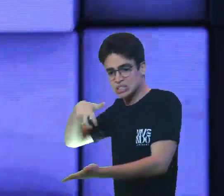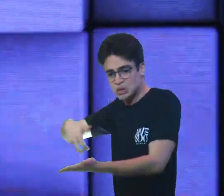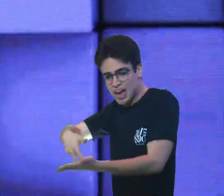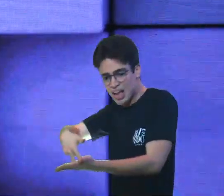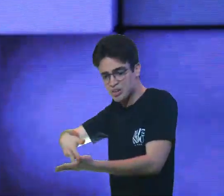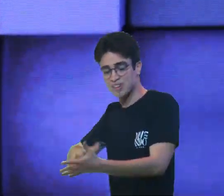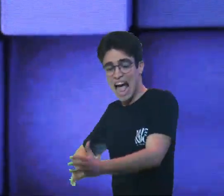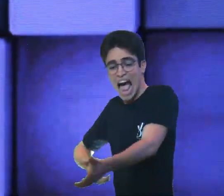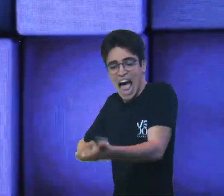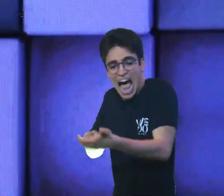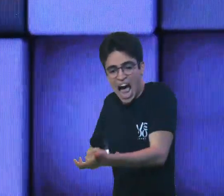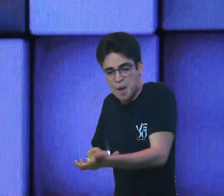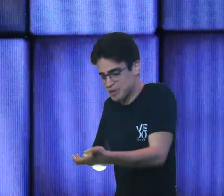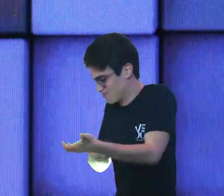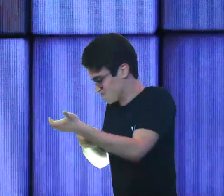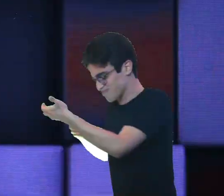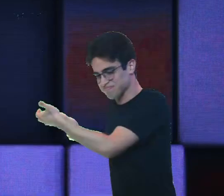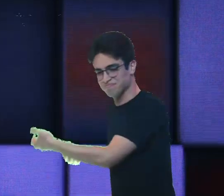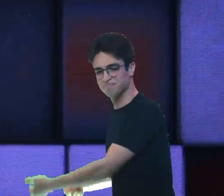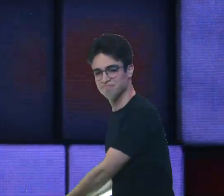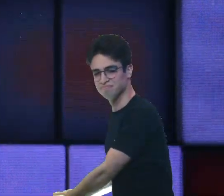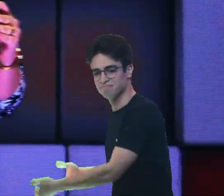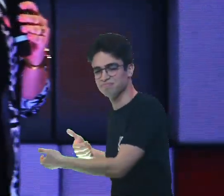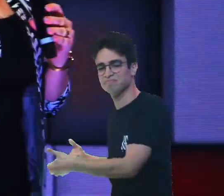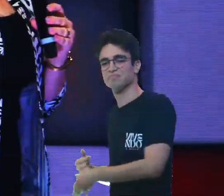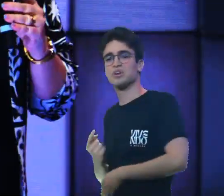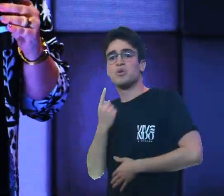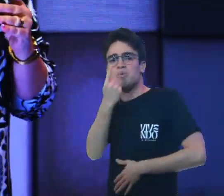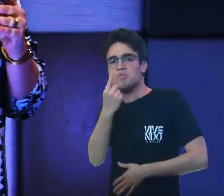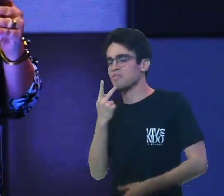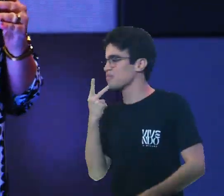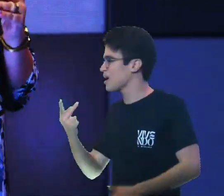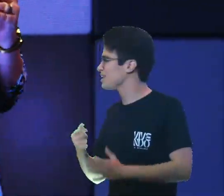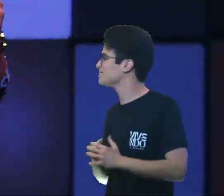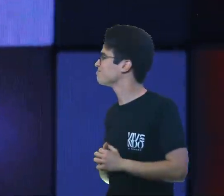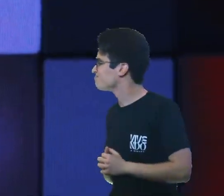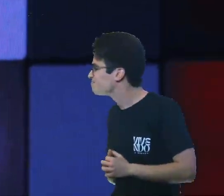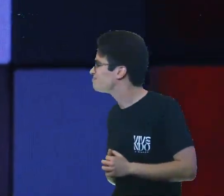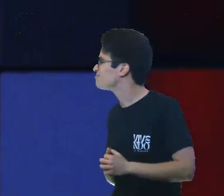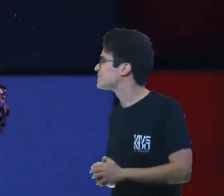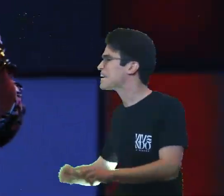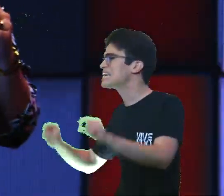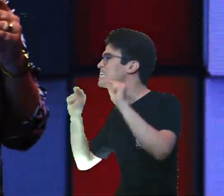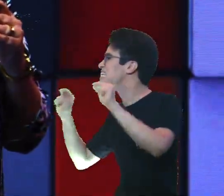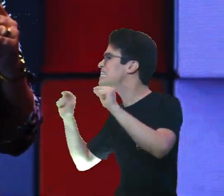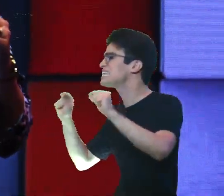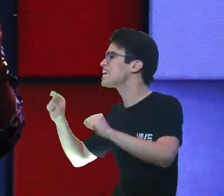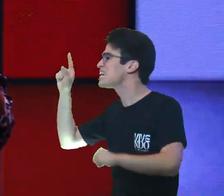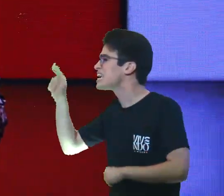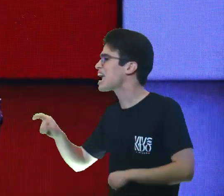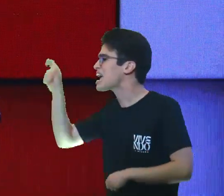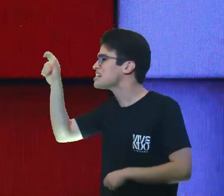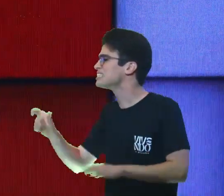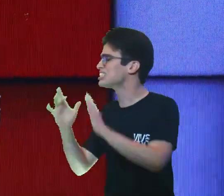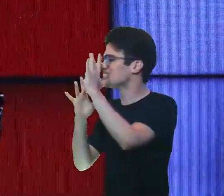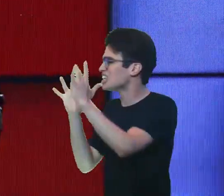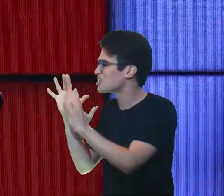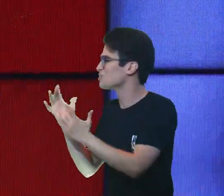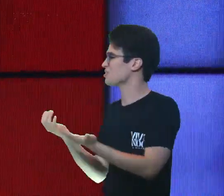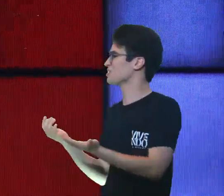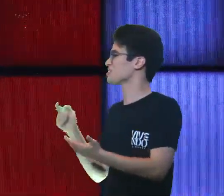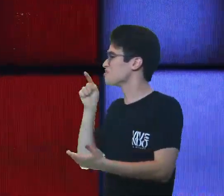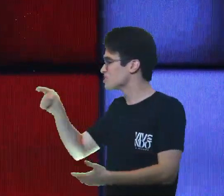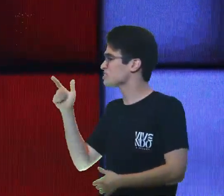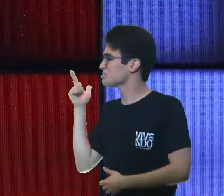armas colocadas ao seu lado, e um deles diz: quem é esse Jesus que te